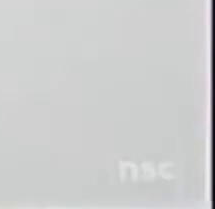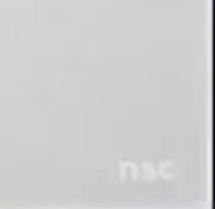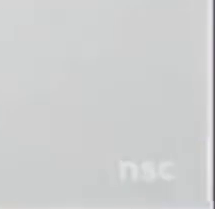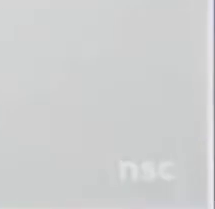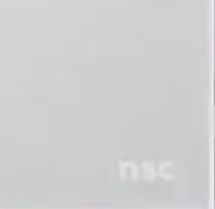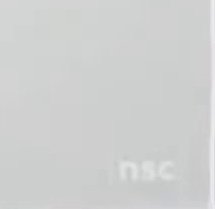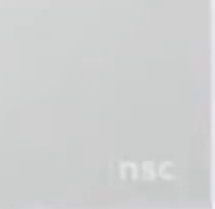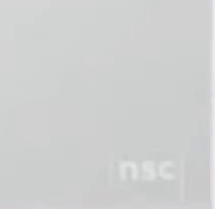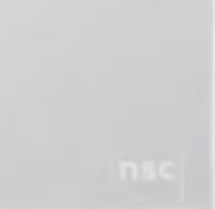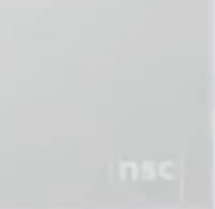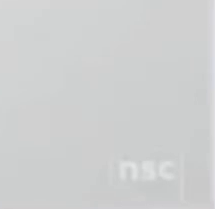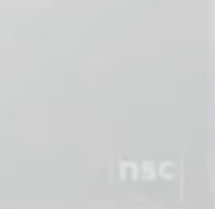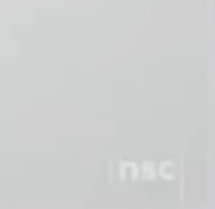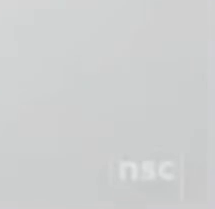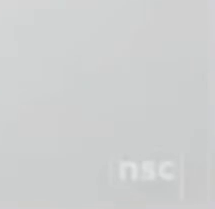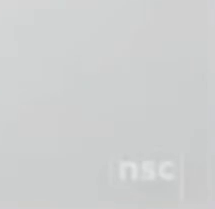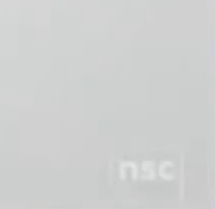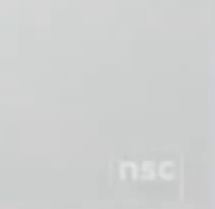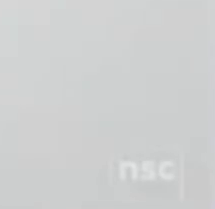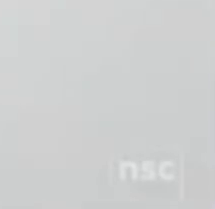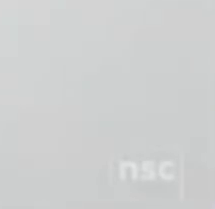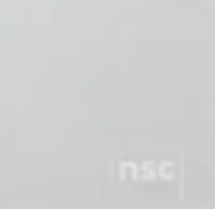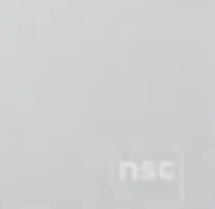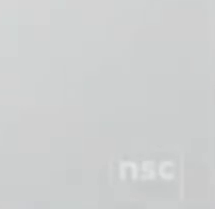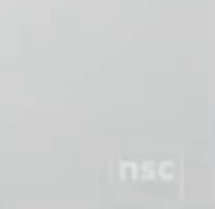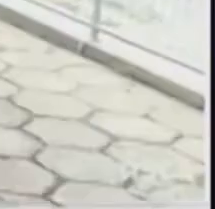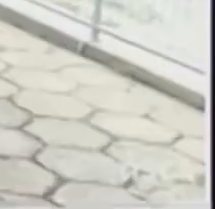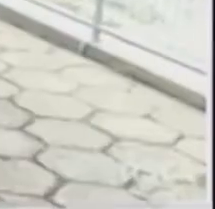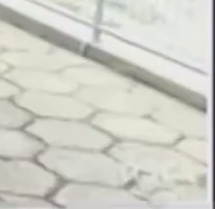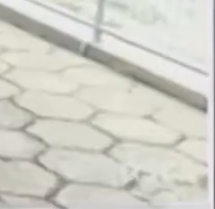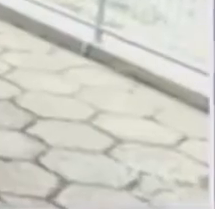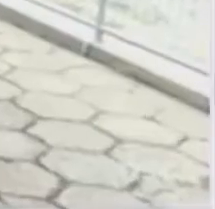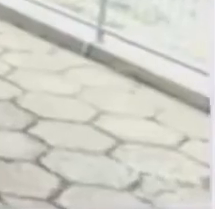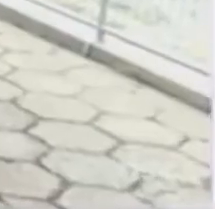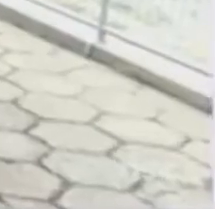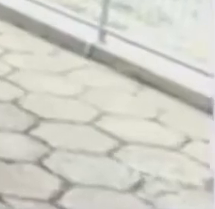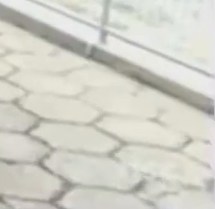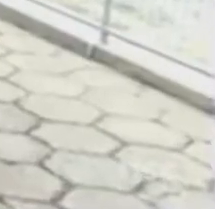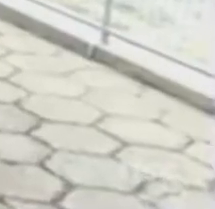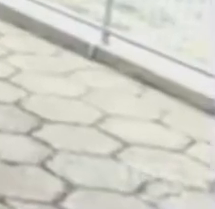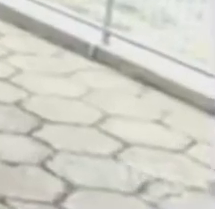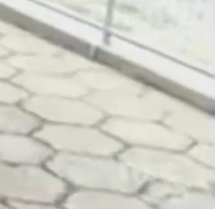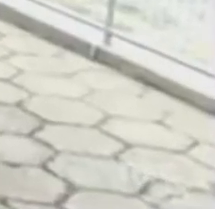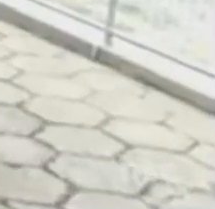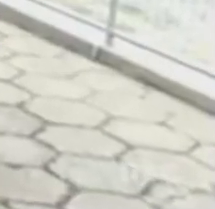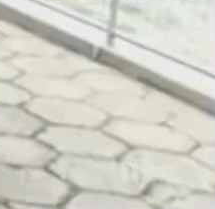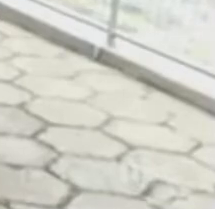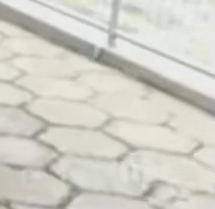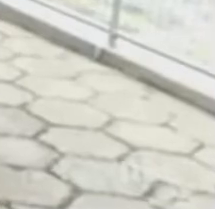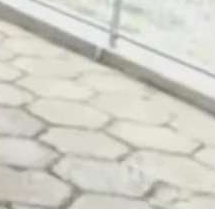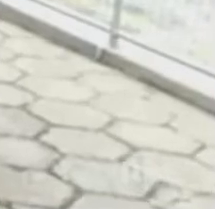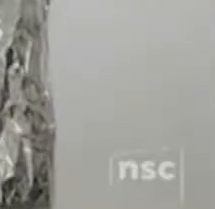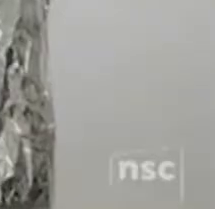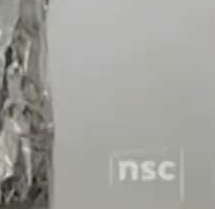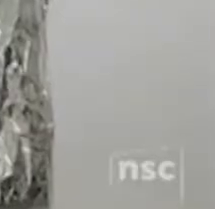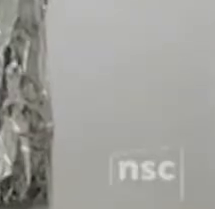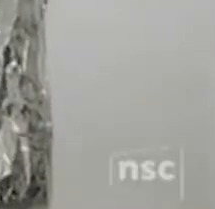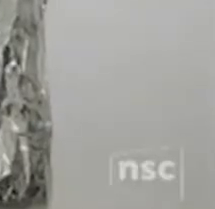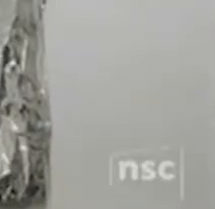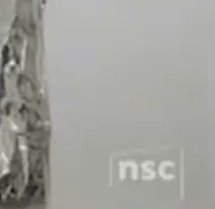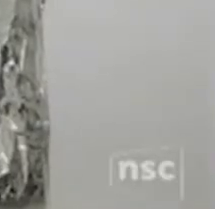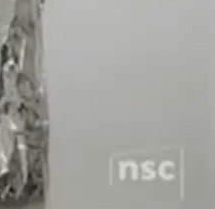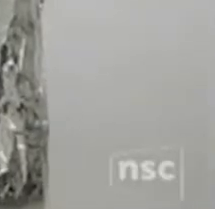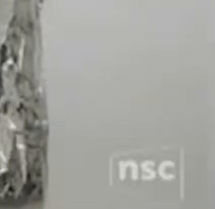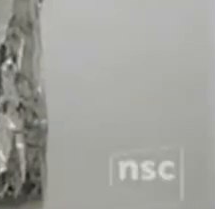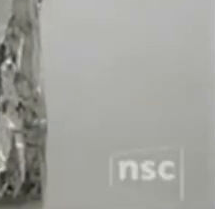para embalar a droga no quarto do filho dele. Segundo o delegado responsável pelas investigações, na época não havia indícios para confirmar a